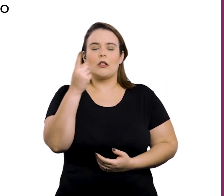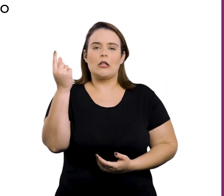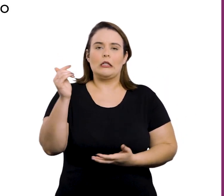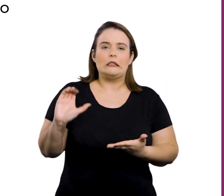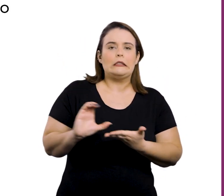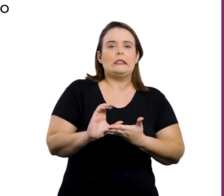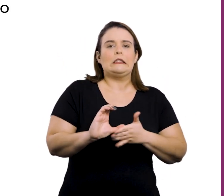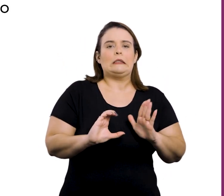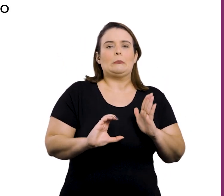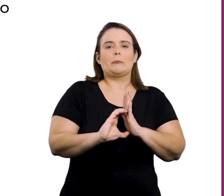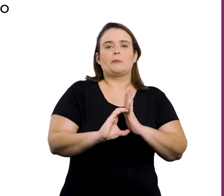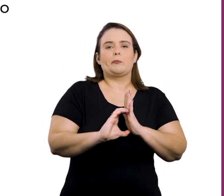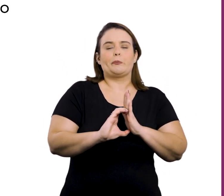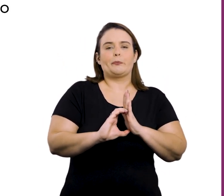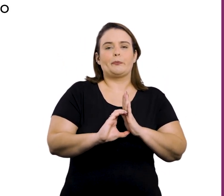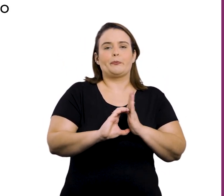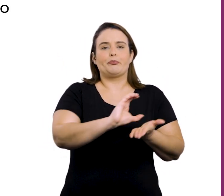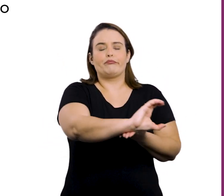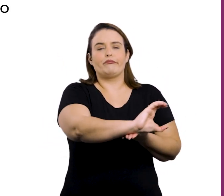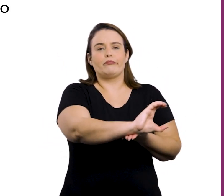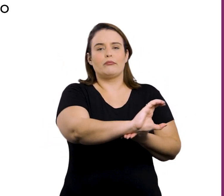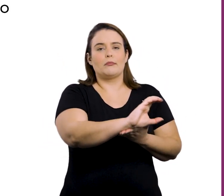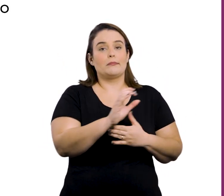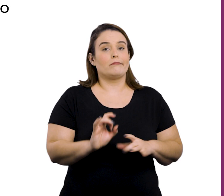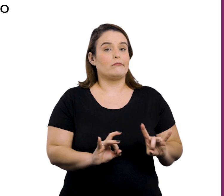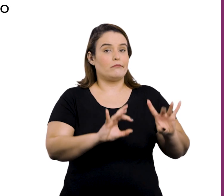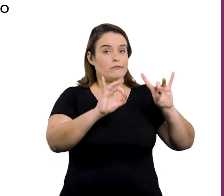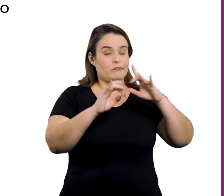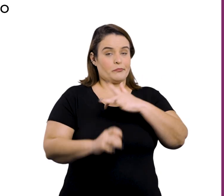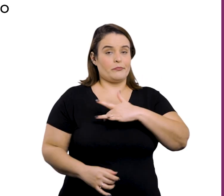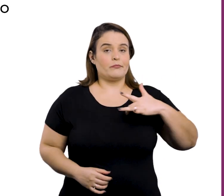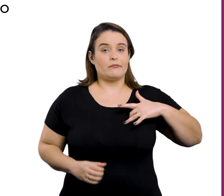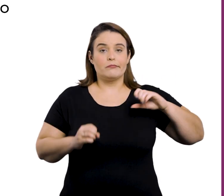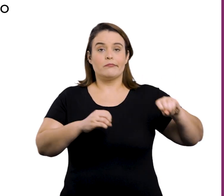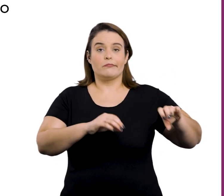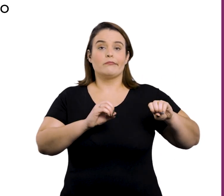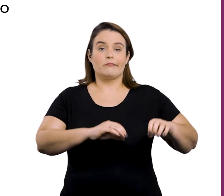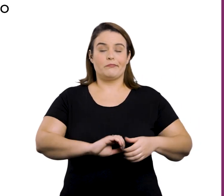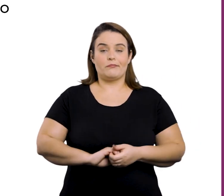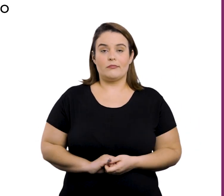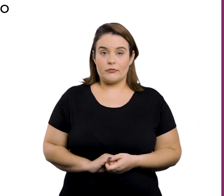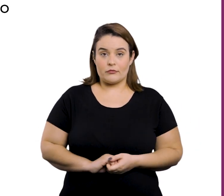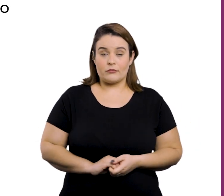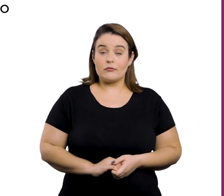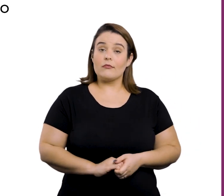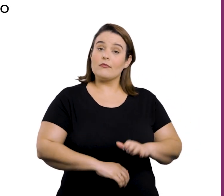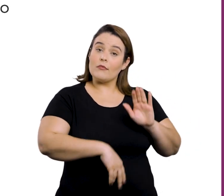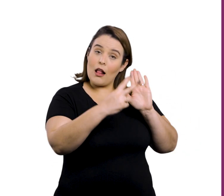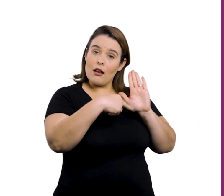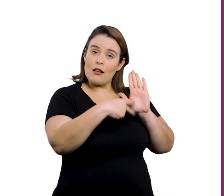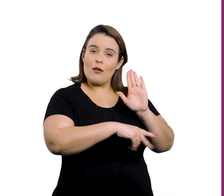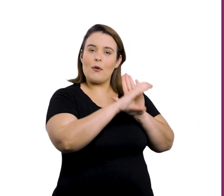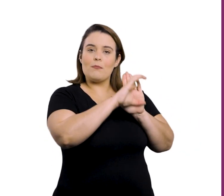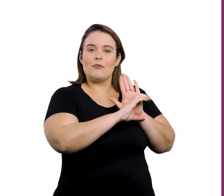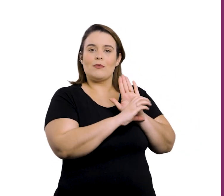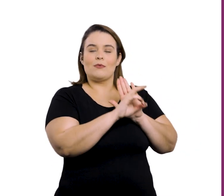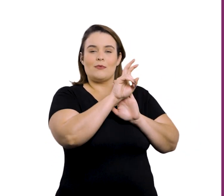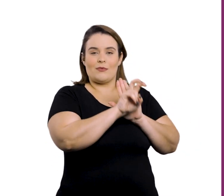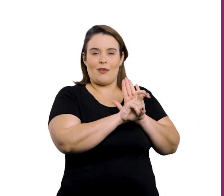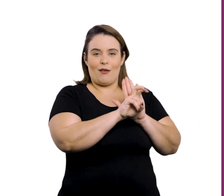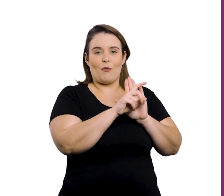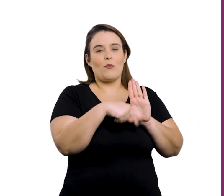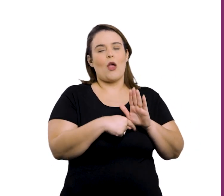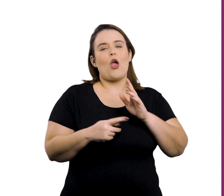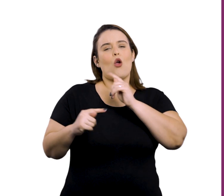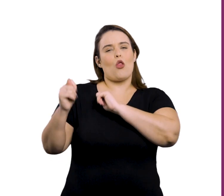impedindo que novos recursos sejam direcionados para áreas sociais, especialmente a educação e a saúde. Leia o